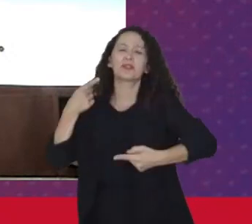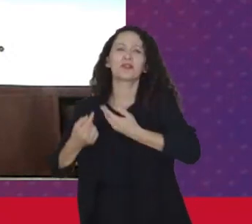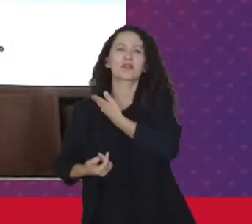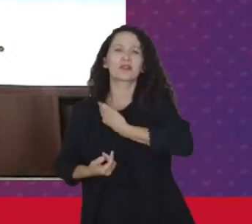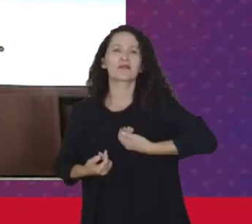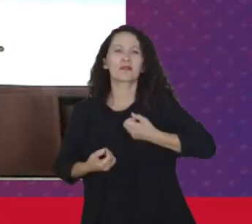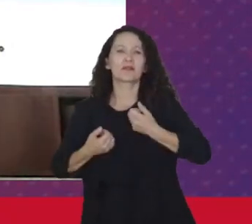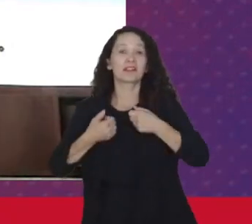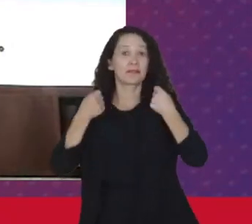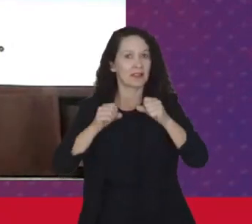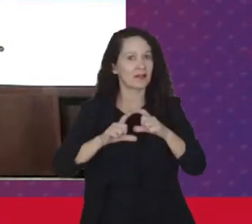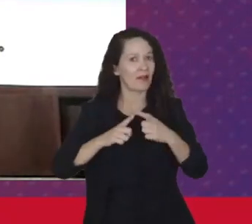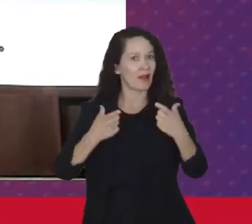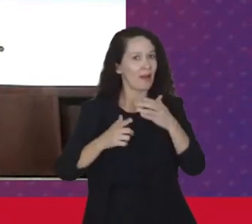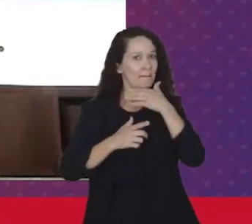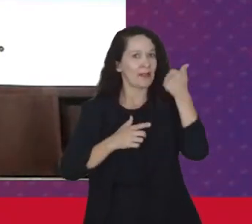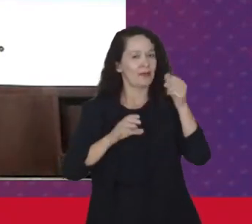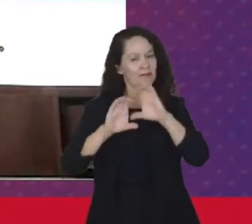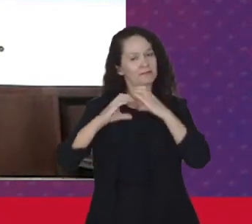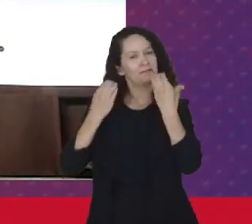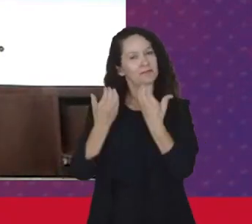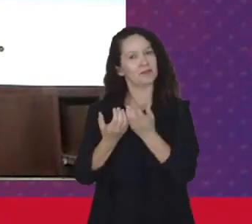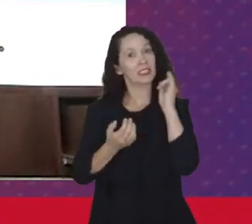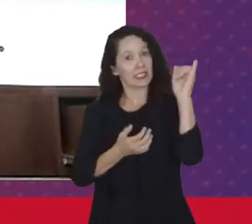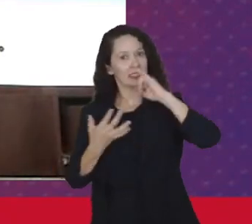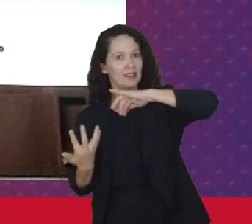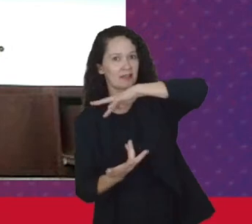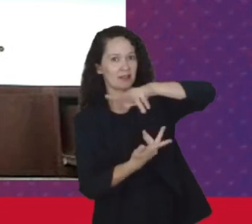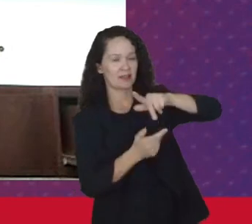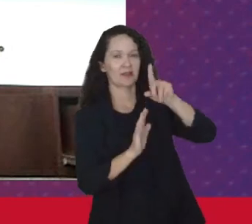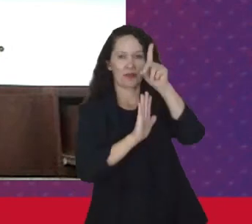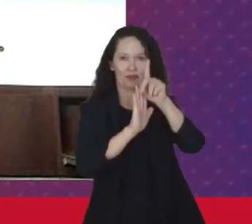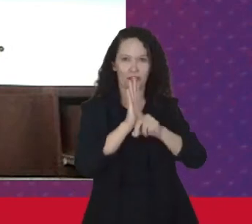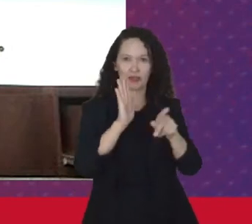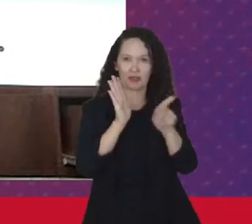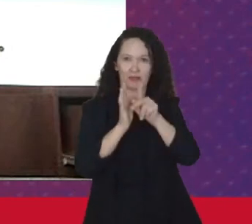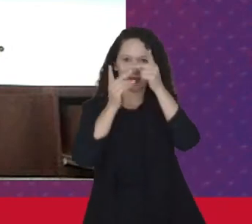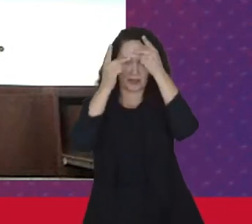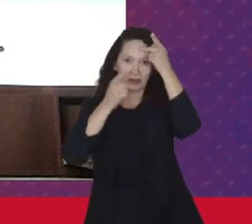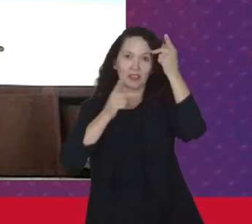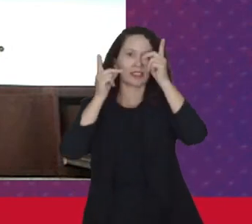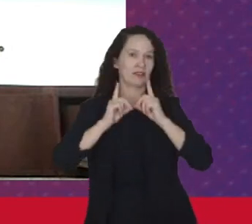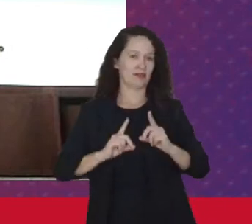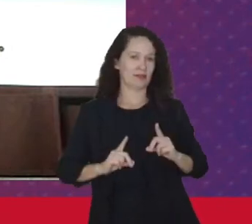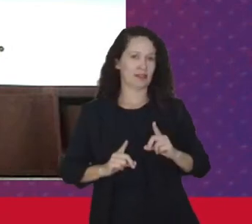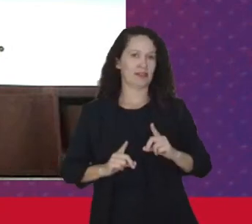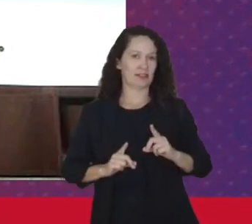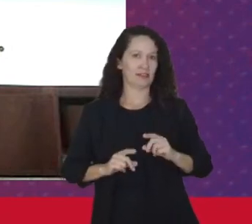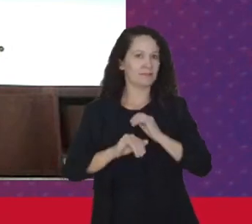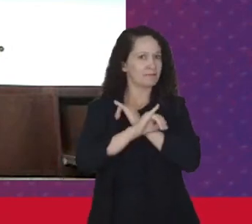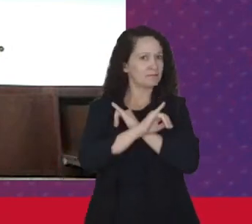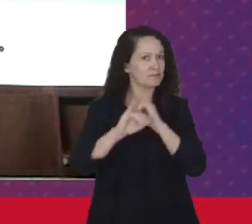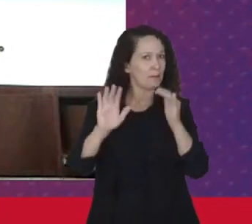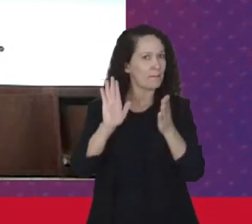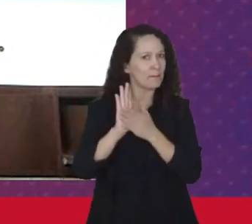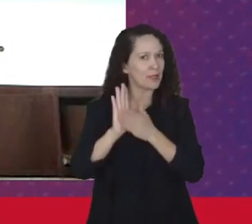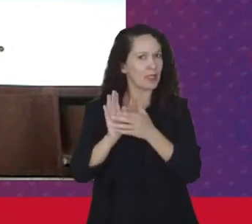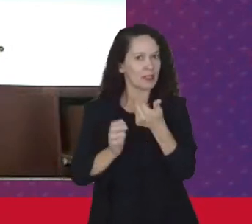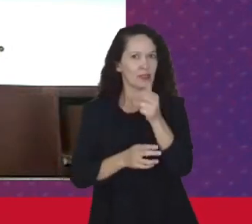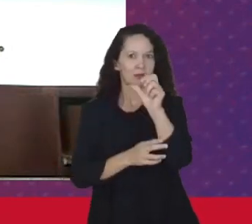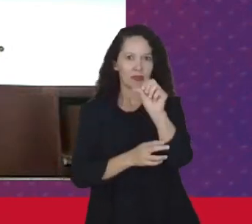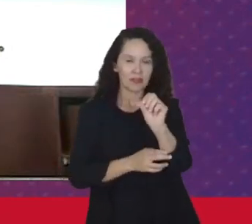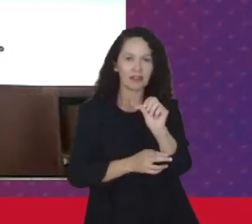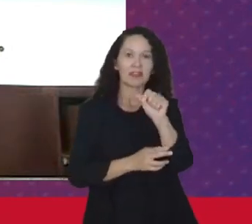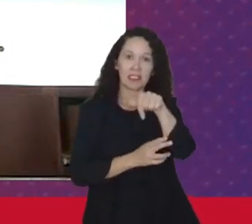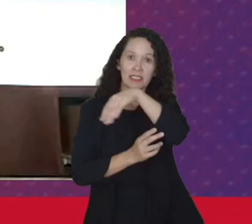ser ampliadas, né? A Convenção Internacional dos Direitos da Pessoa com Deficiência, que foi publicada em 2006 e